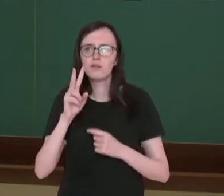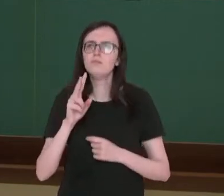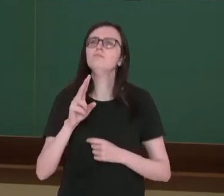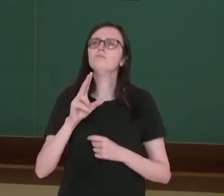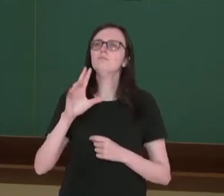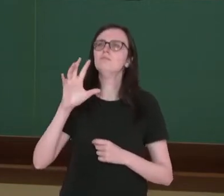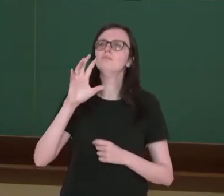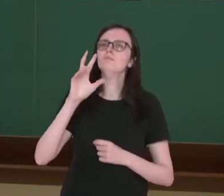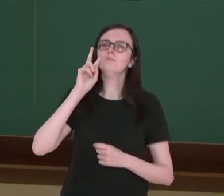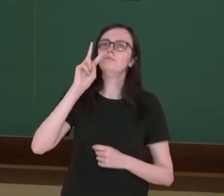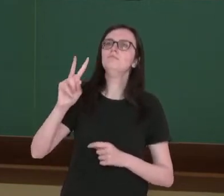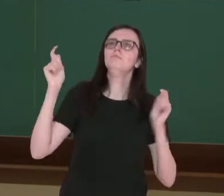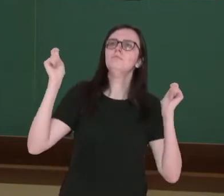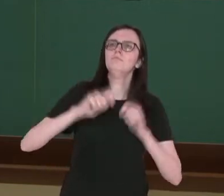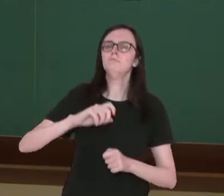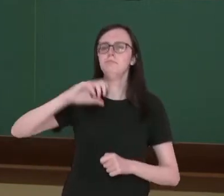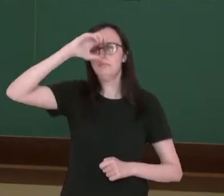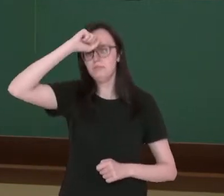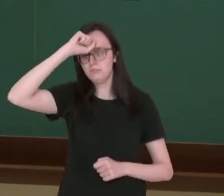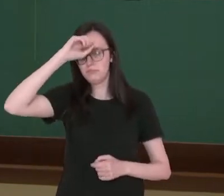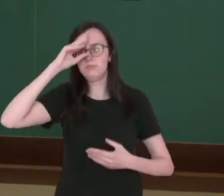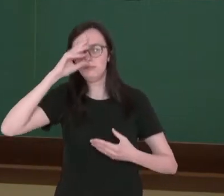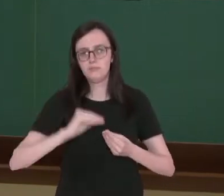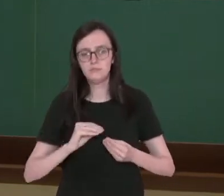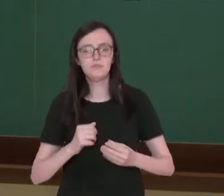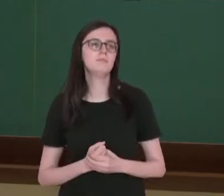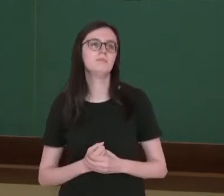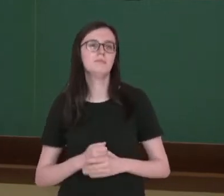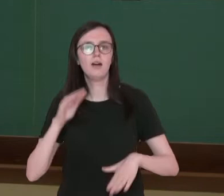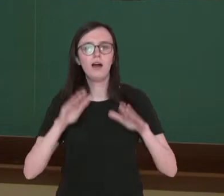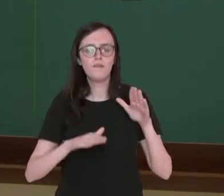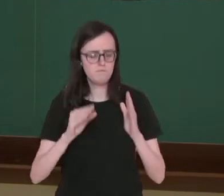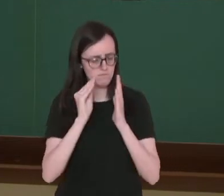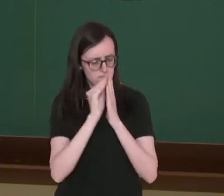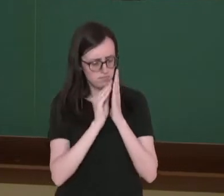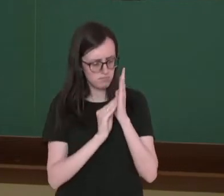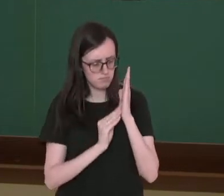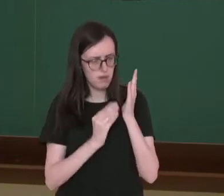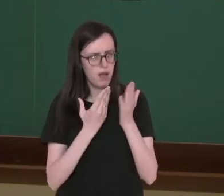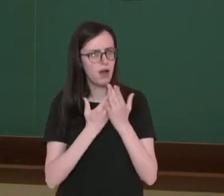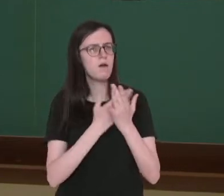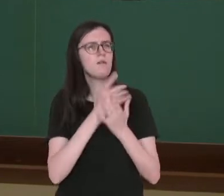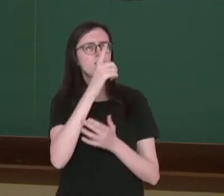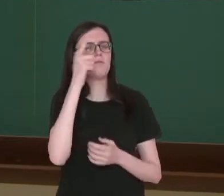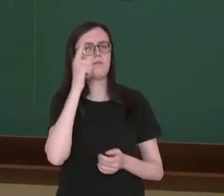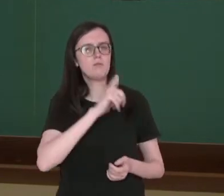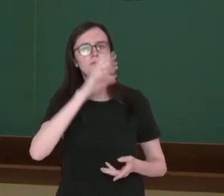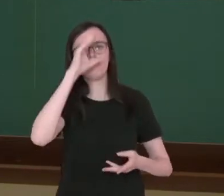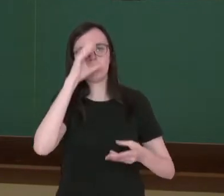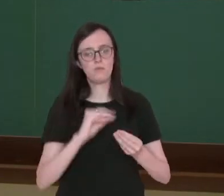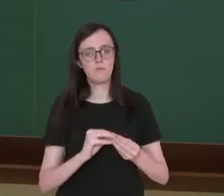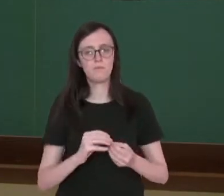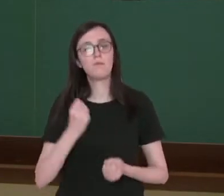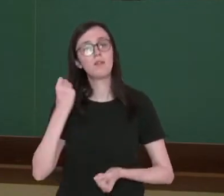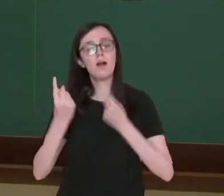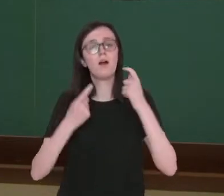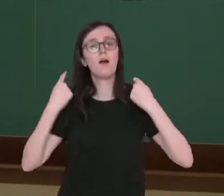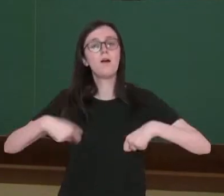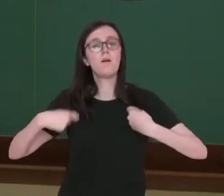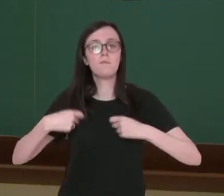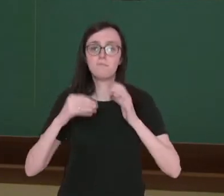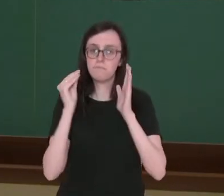conseguem compreender, outros vendo a aula já conseguem entender, outros